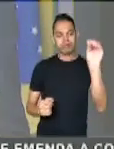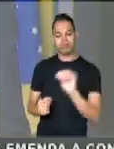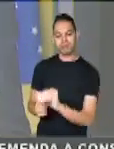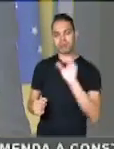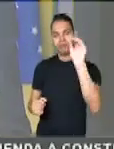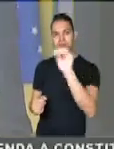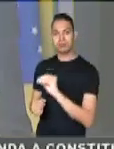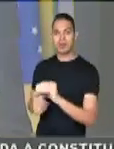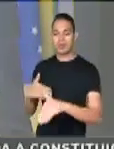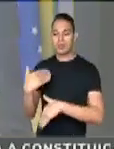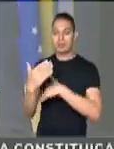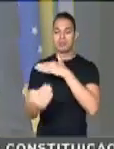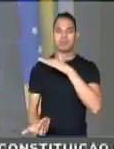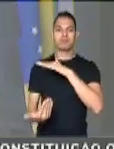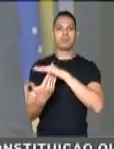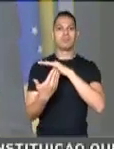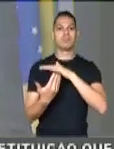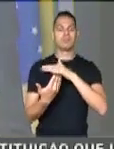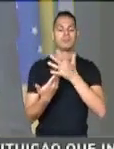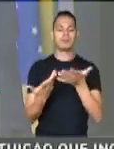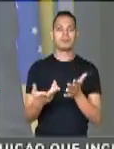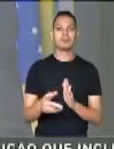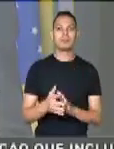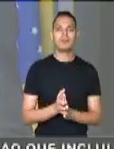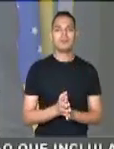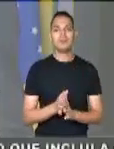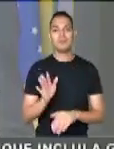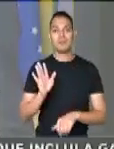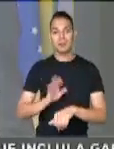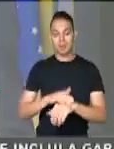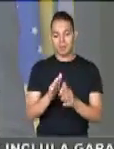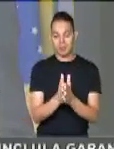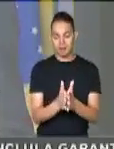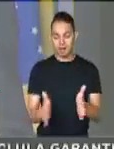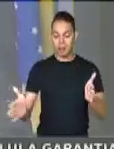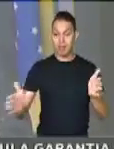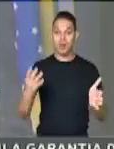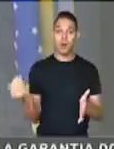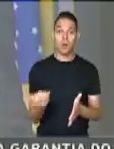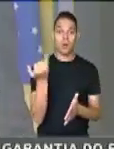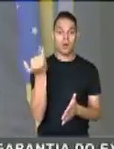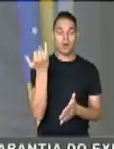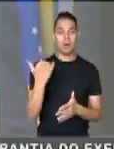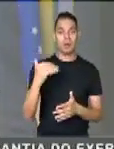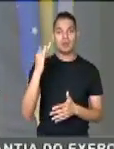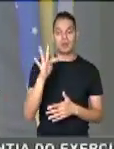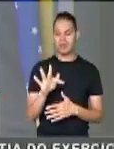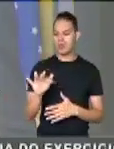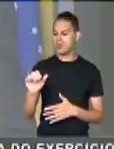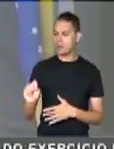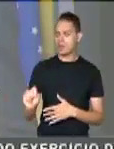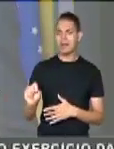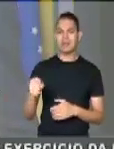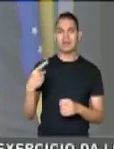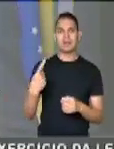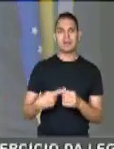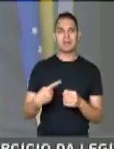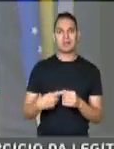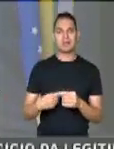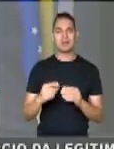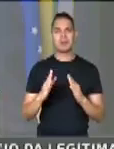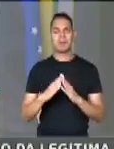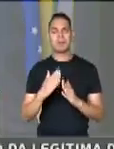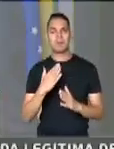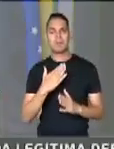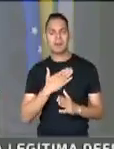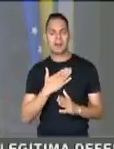os projetos que lá tinham. Tem naquele momento uma importância grande e perguntam, Feira de Santana é a cidade que tem mais Minha Casa Minha Vida no